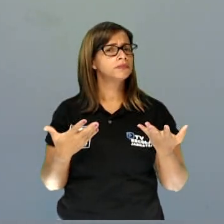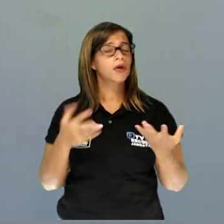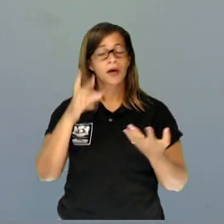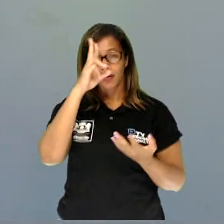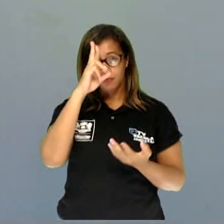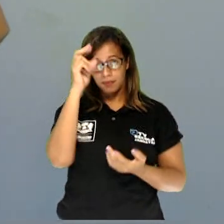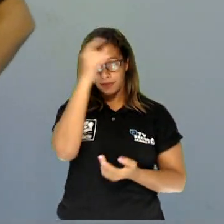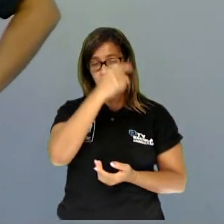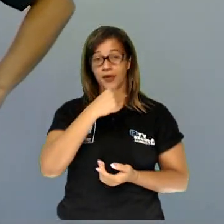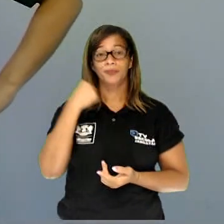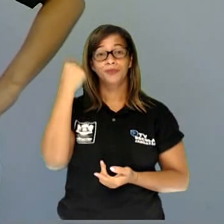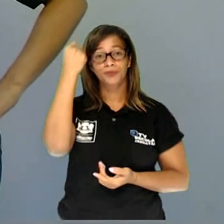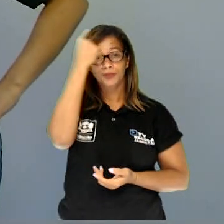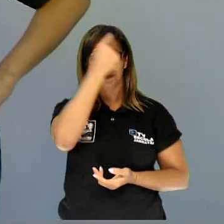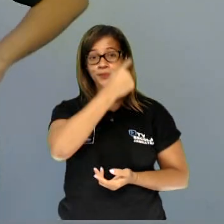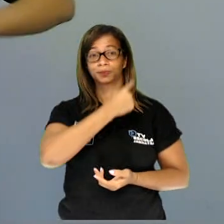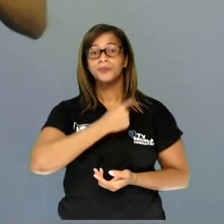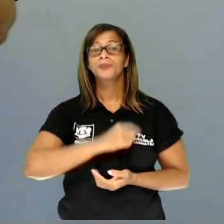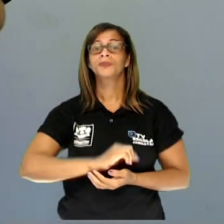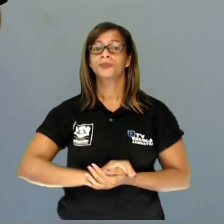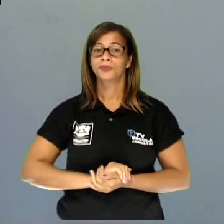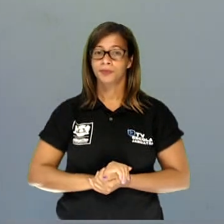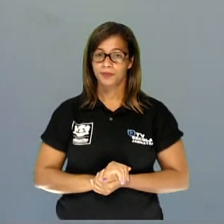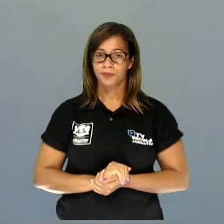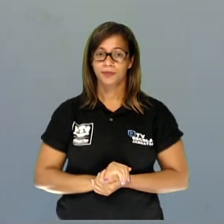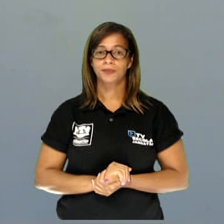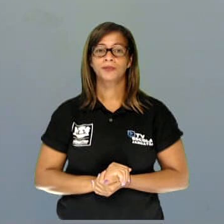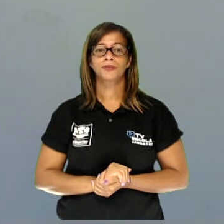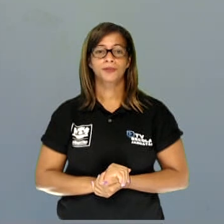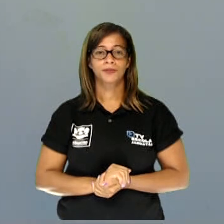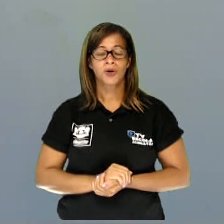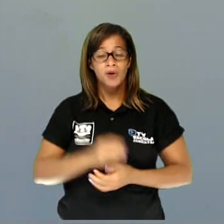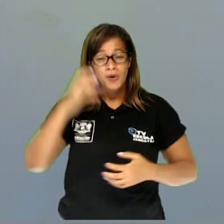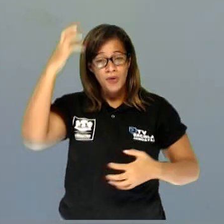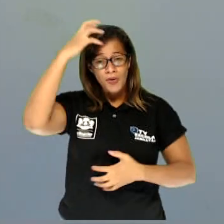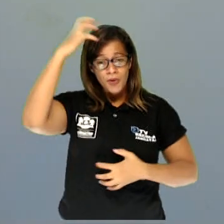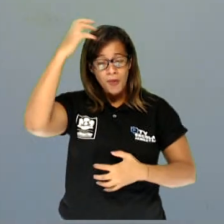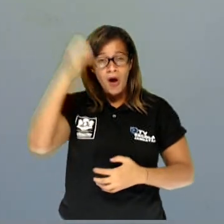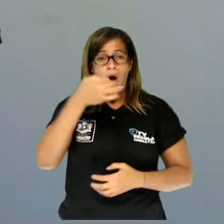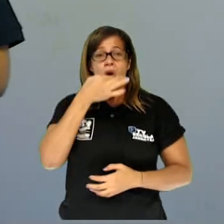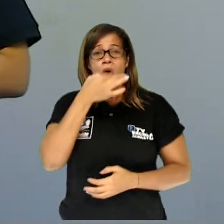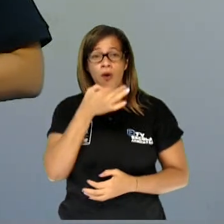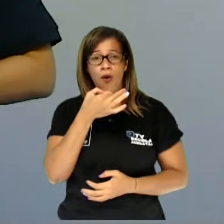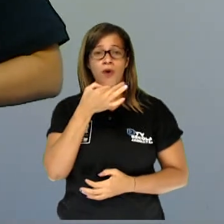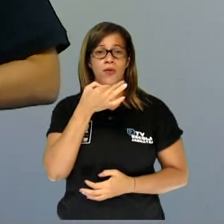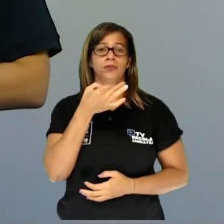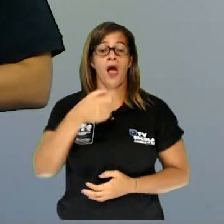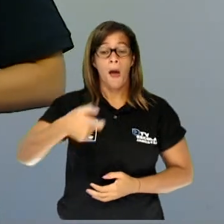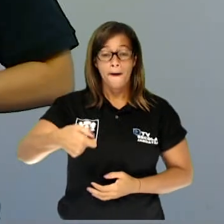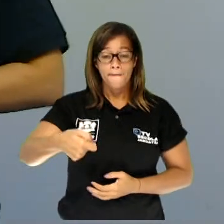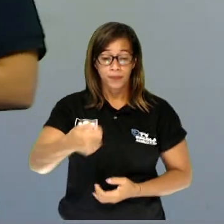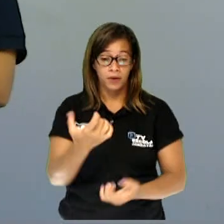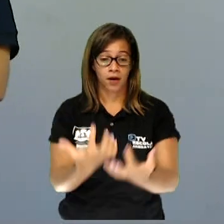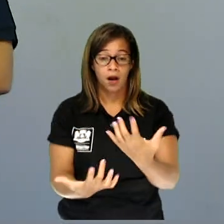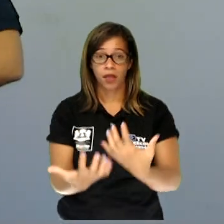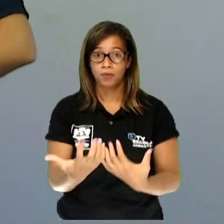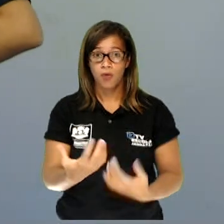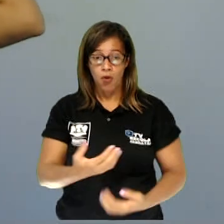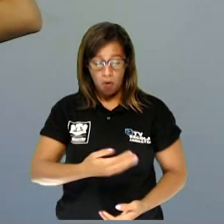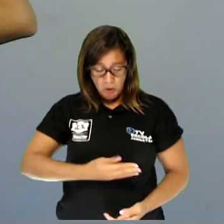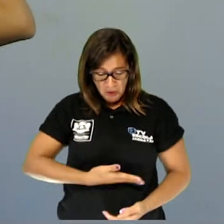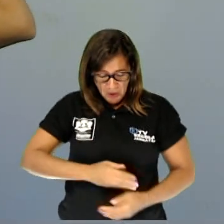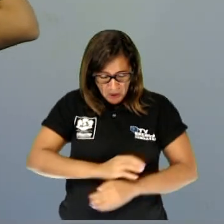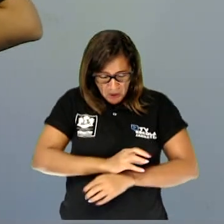Meio-dia. Meio-dia, macaco assobia, panela no fogo, barriga